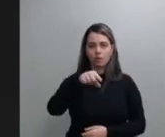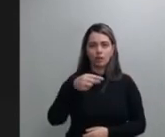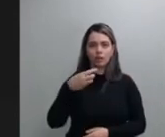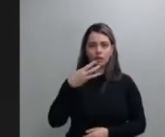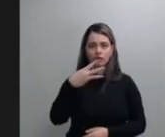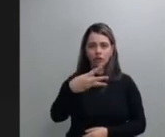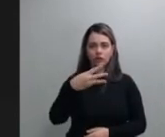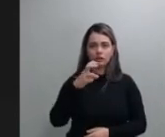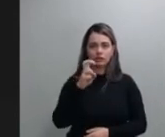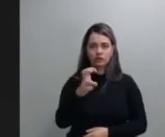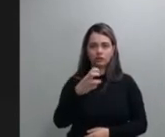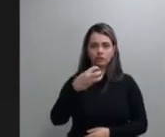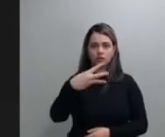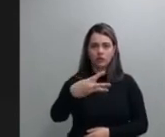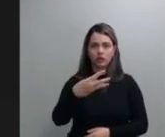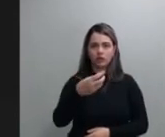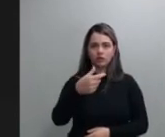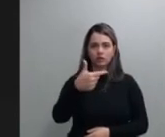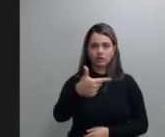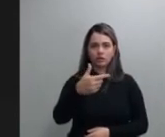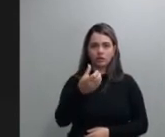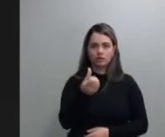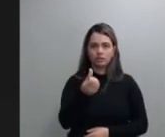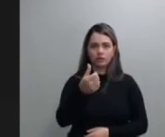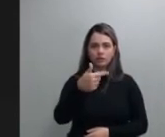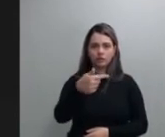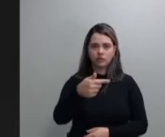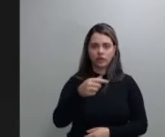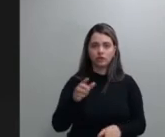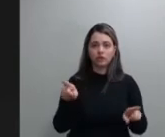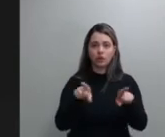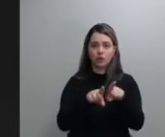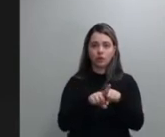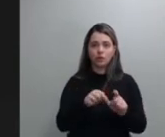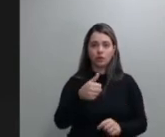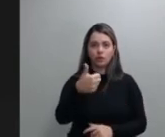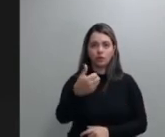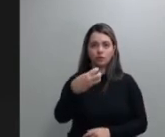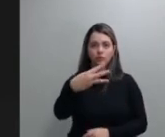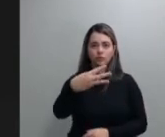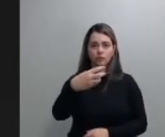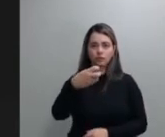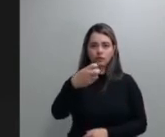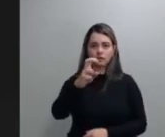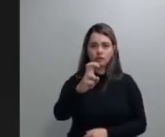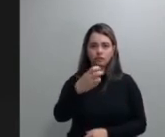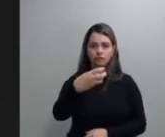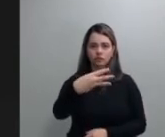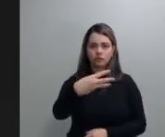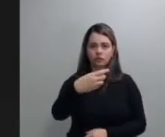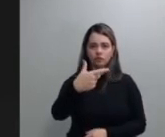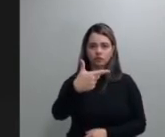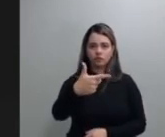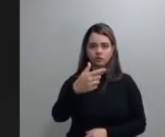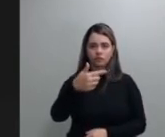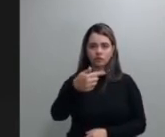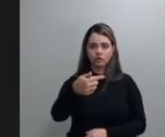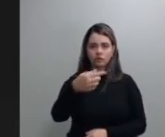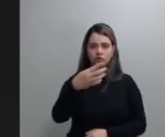milhão 353 mil 274 do Distrito Federal o ministro Napoleão que é o relator negou o provimento